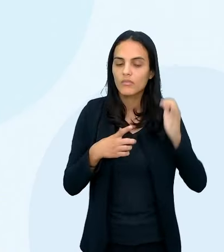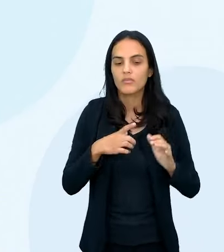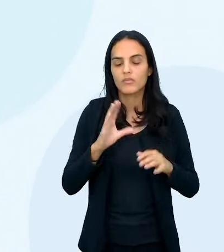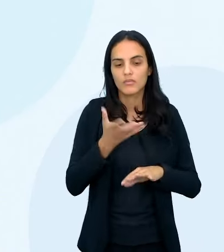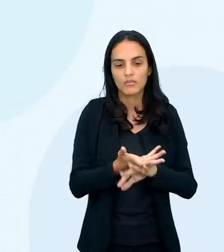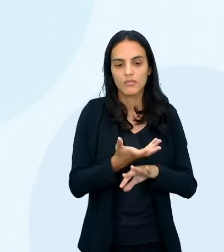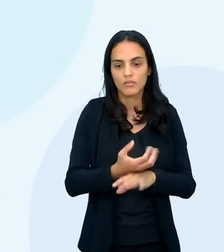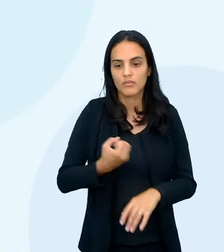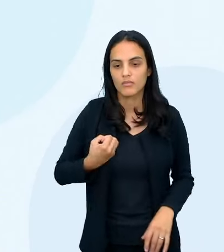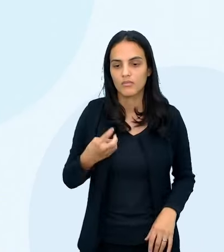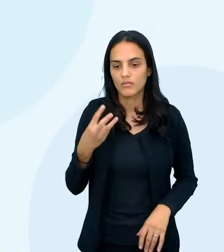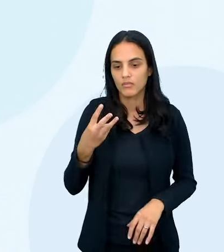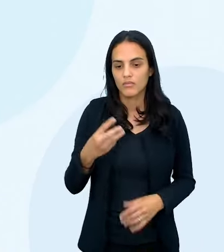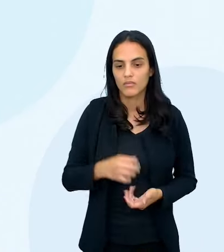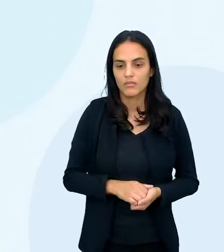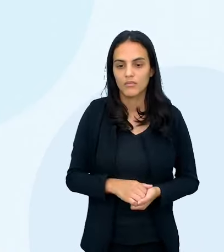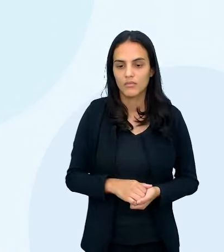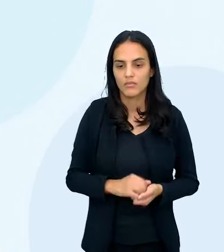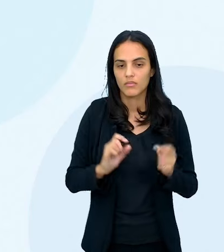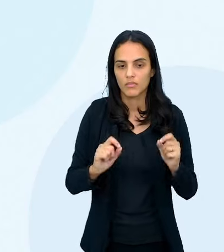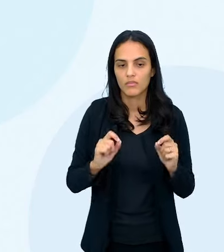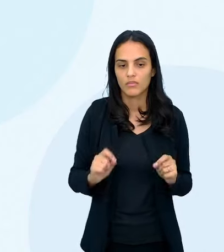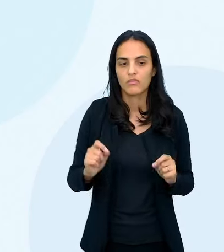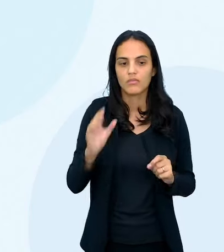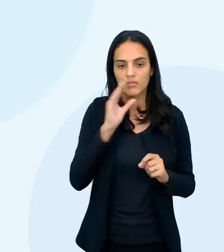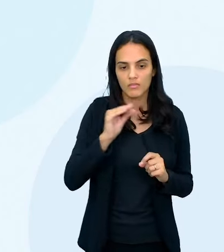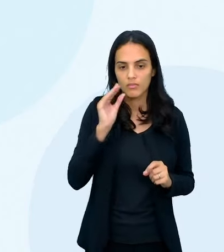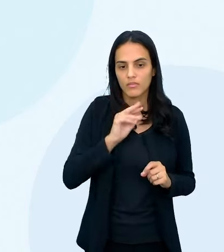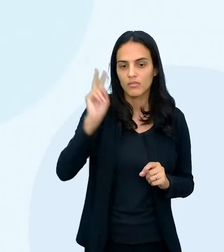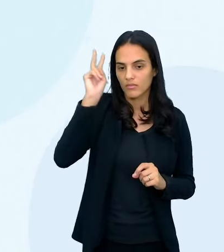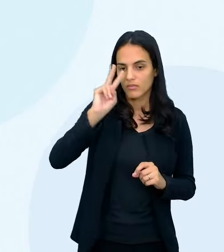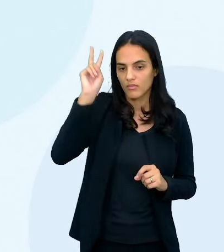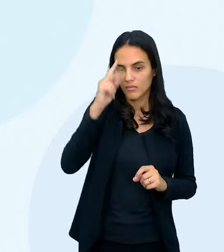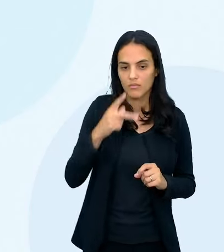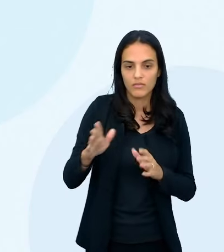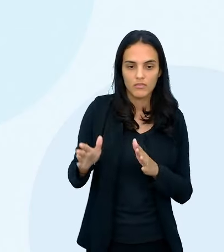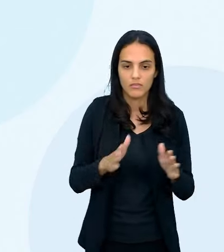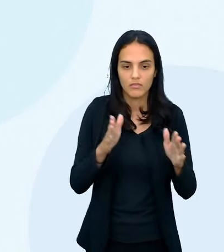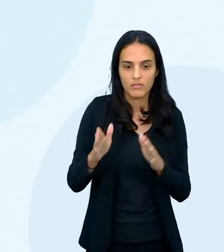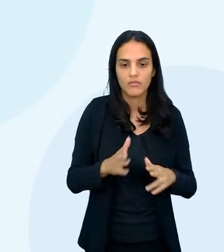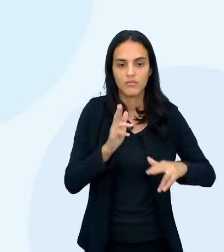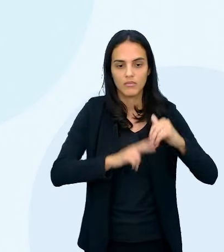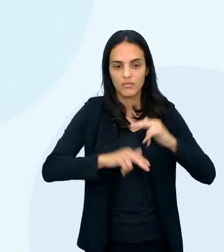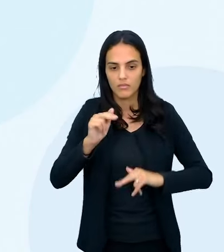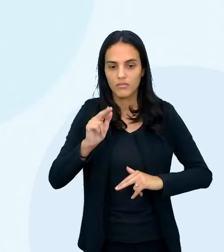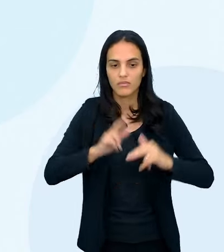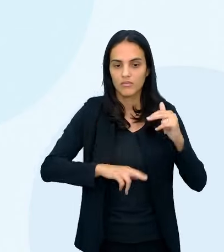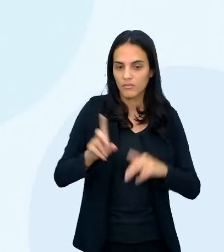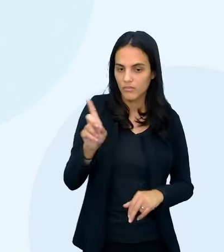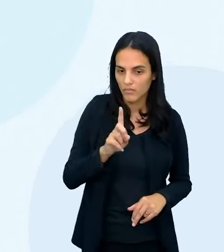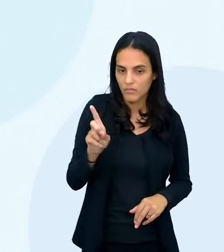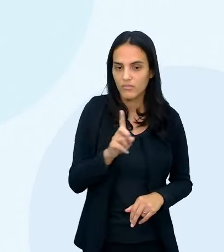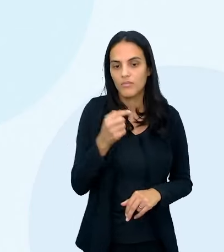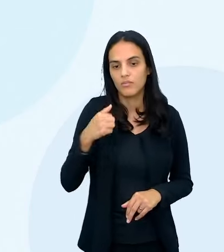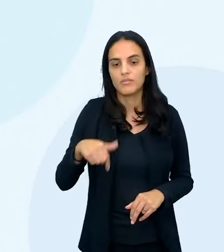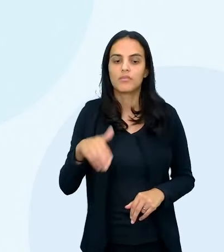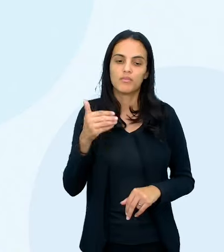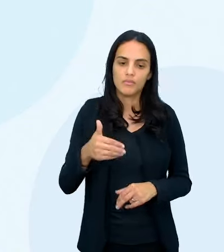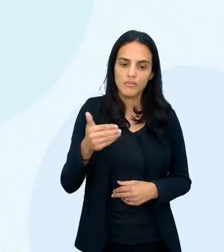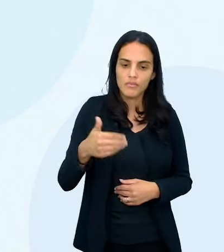componente 3, né, que são as narrativas históricas e sua produção material e imaterial. E ali a gente